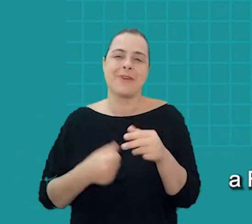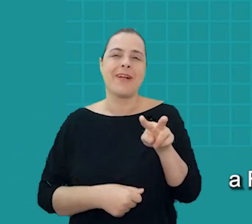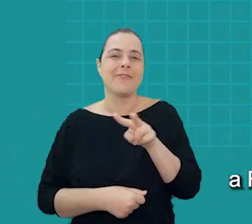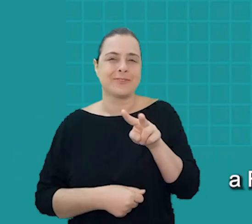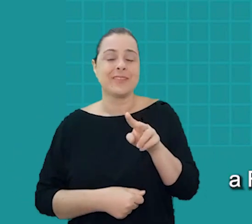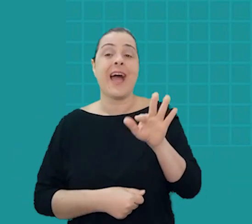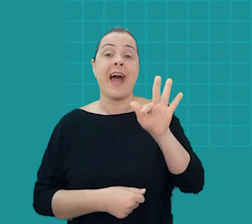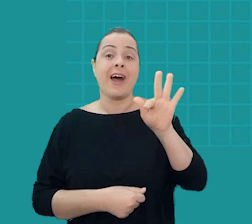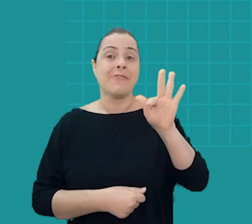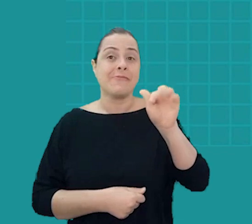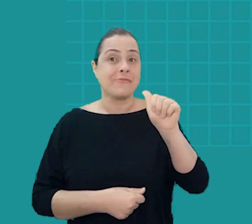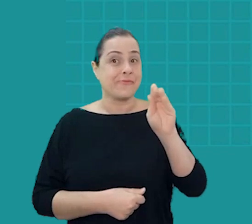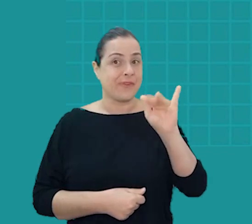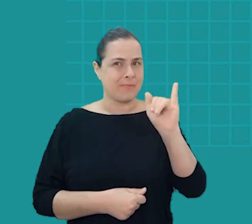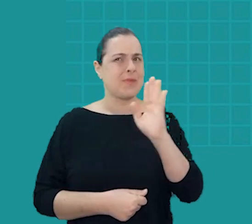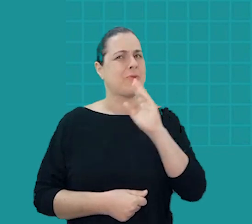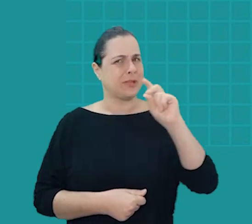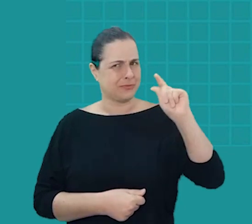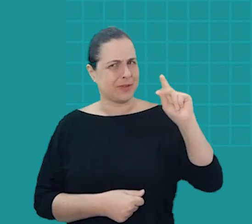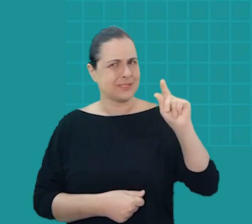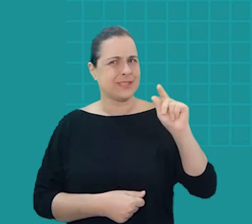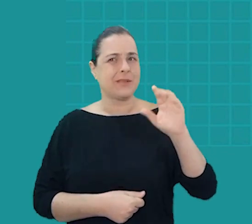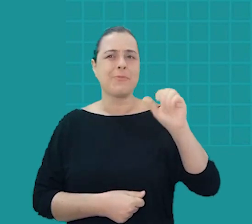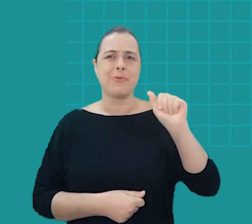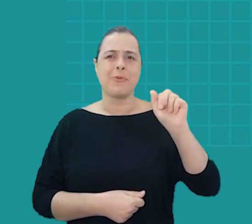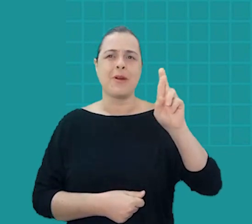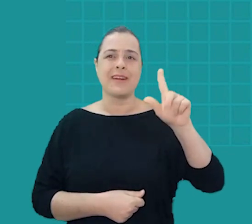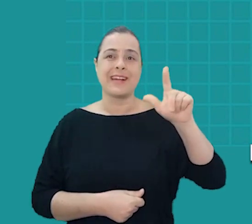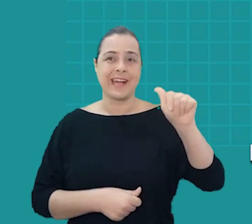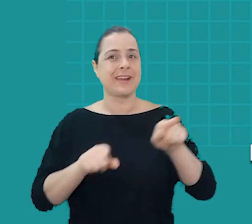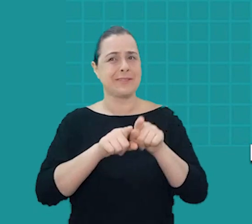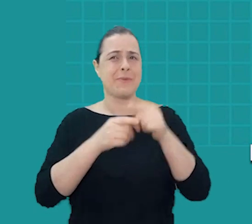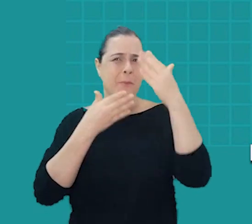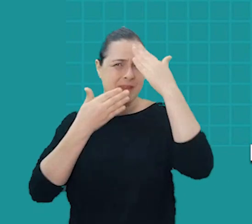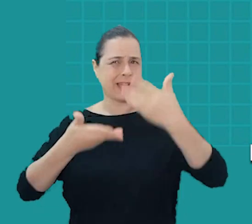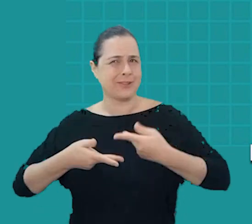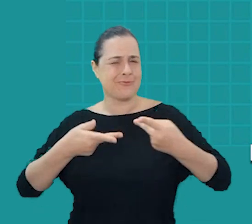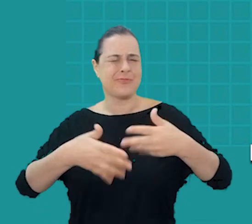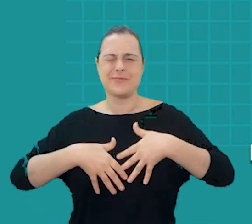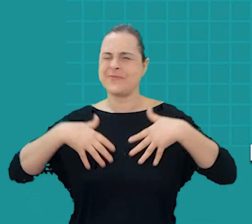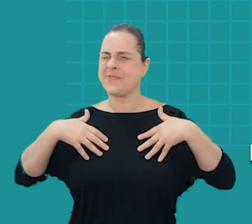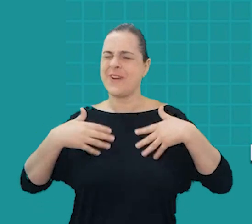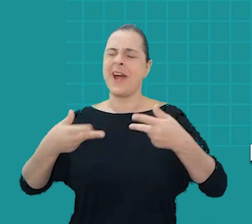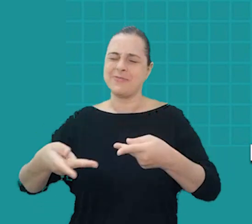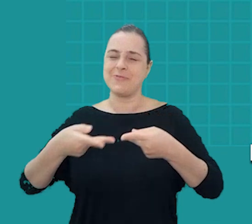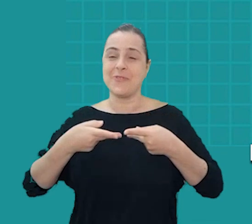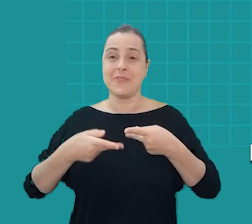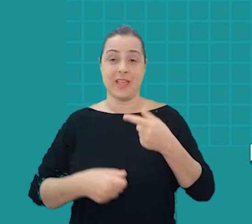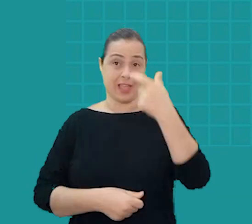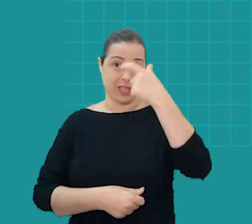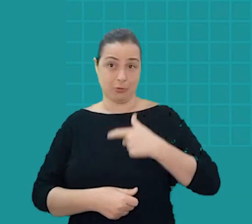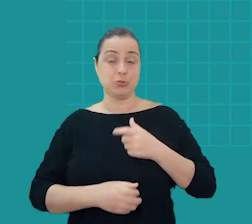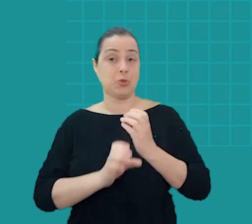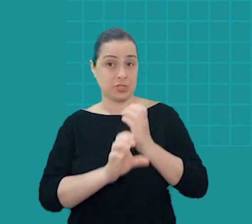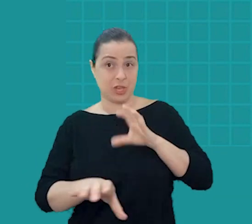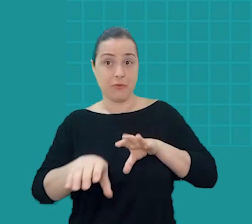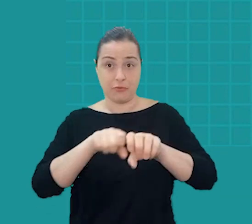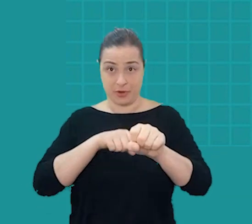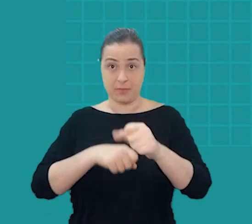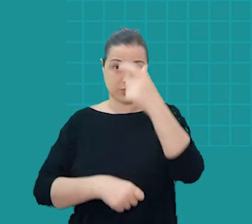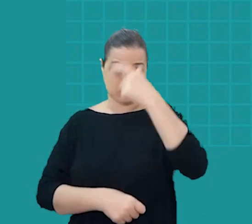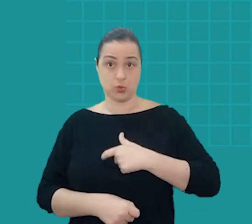mais tempo também. Carla, obrigado por esse convite honrado. Meu nome é Thierry Sintra Marcon, sou engenheiro de formação, eu sou um